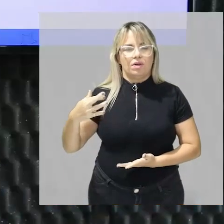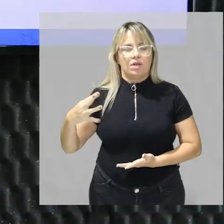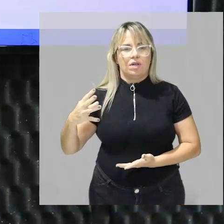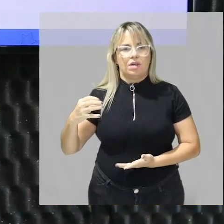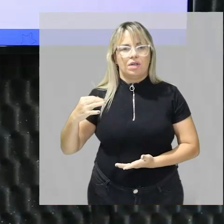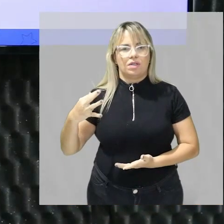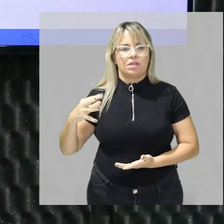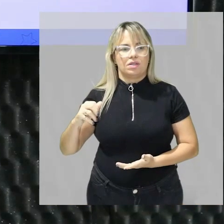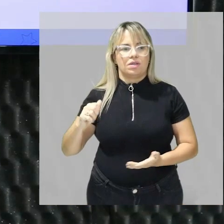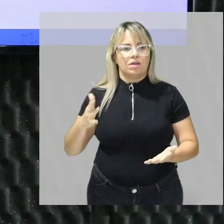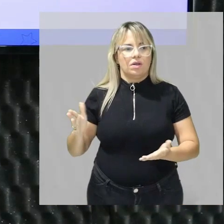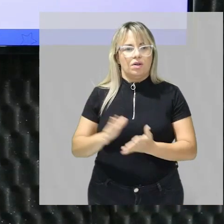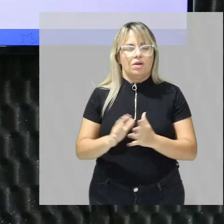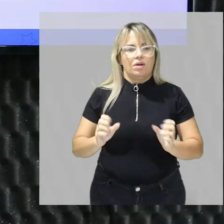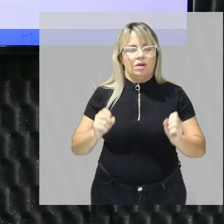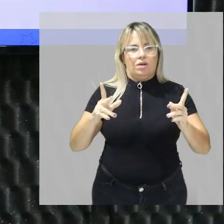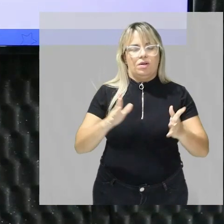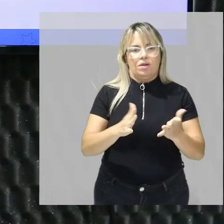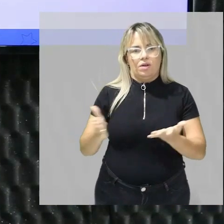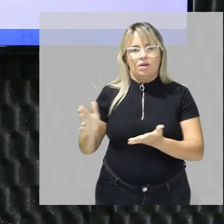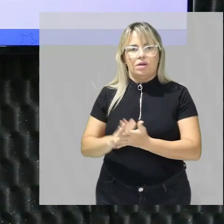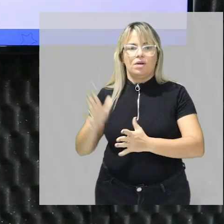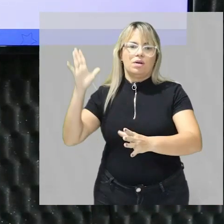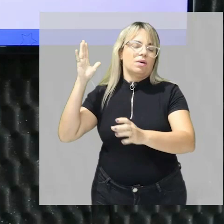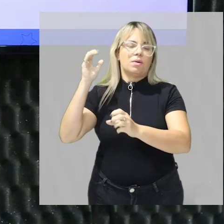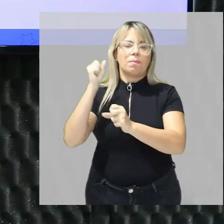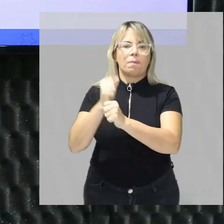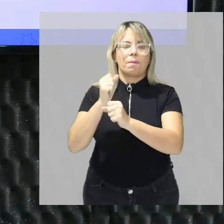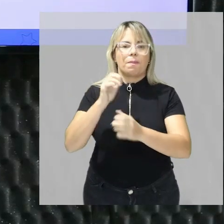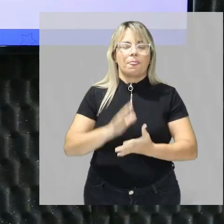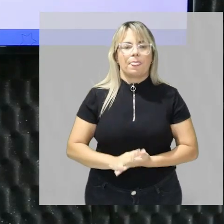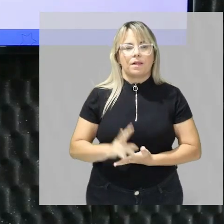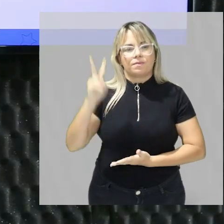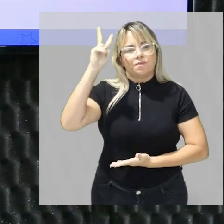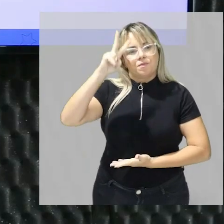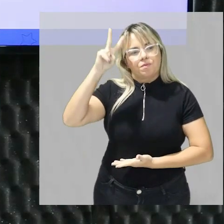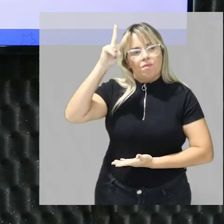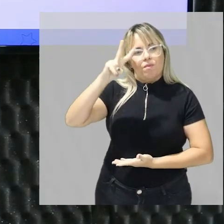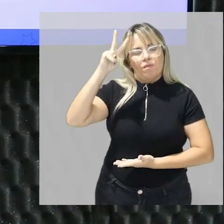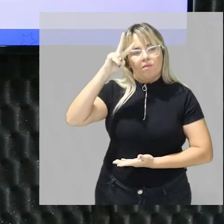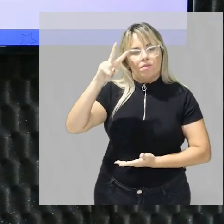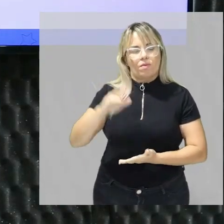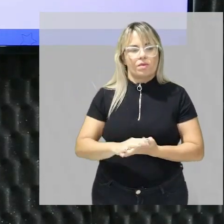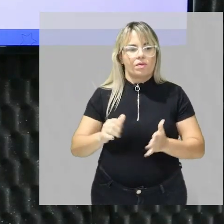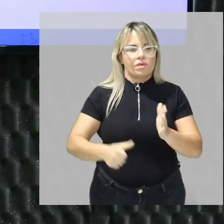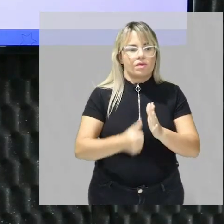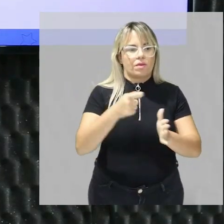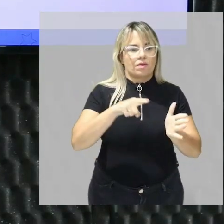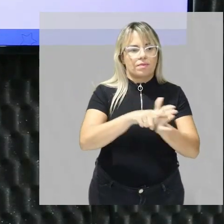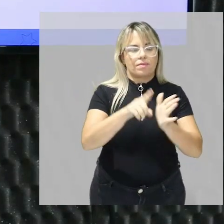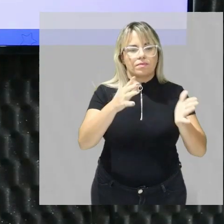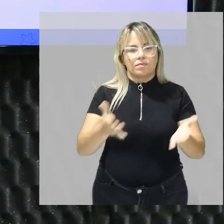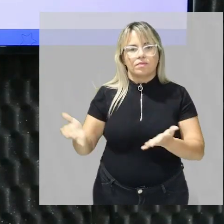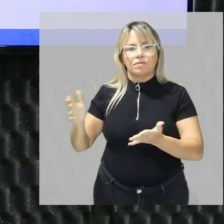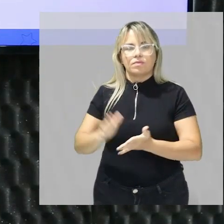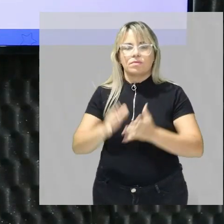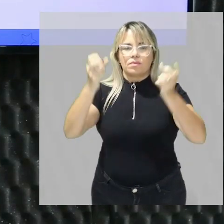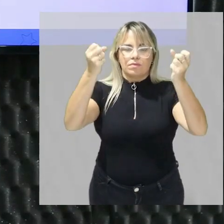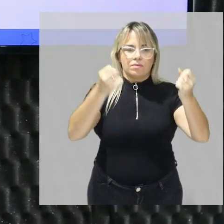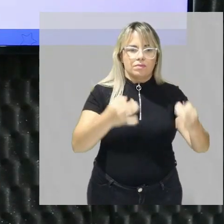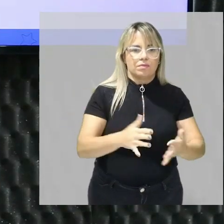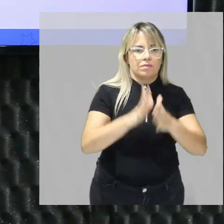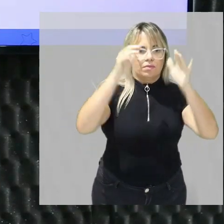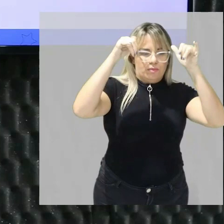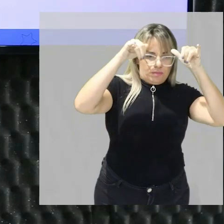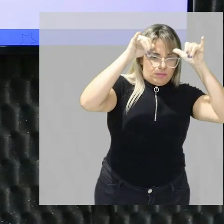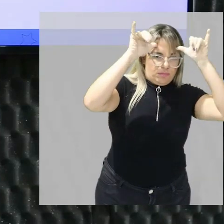gente? Então, aqui, diante dessa revisão, vamos lembrar aqui da primeira questão. Ela falou ali sobre o